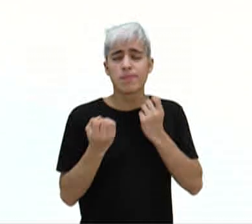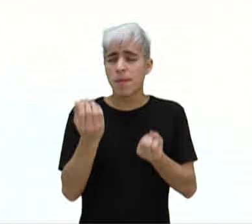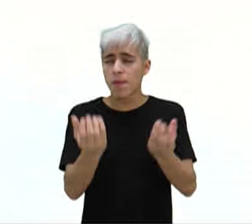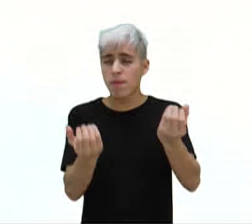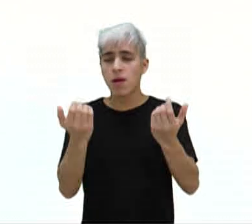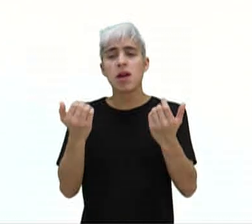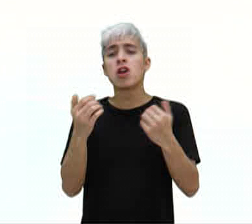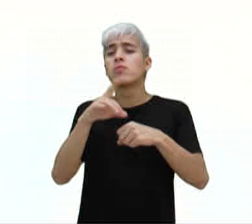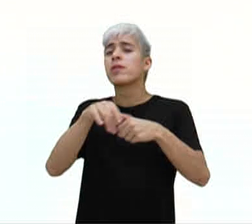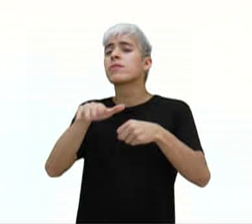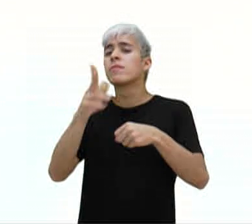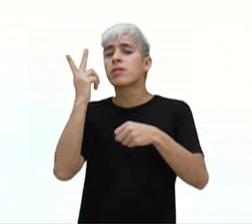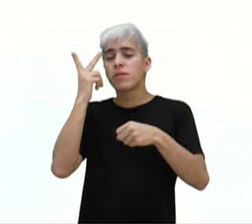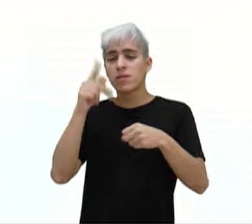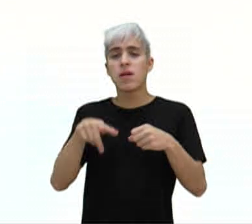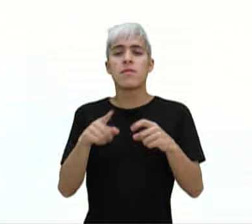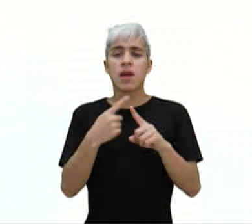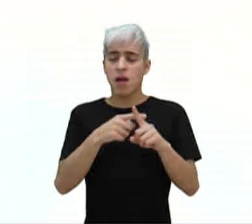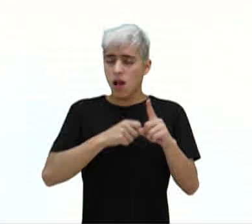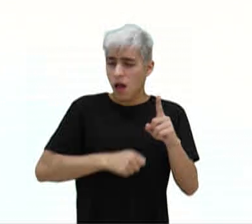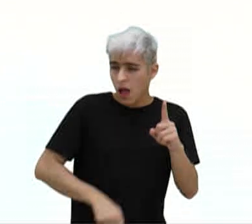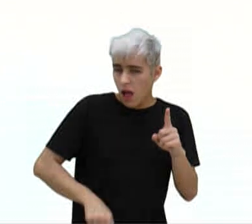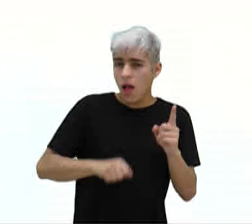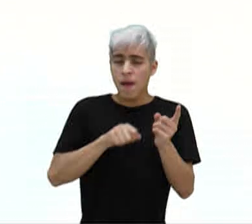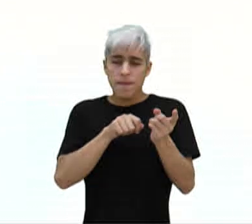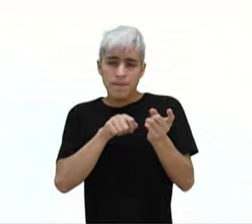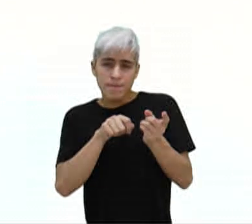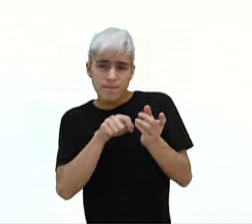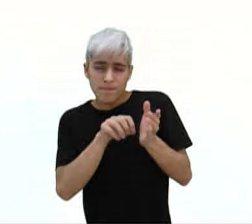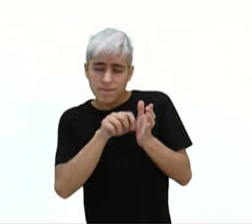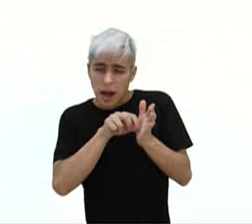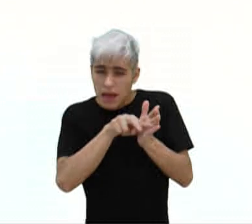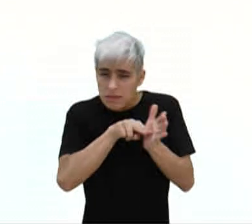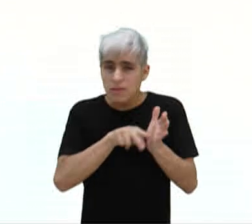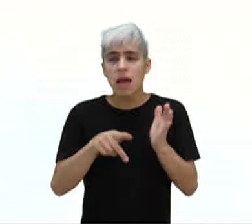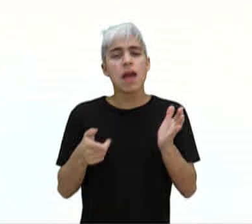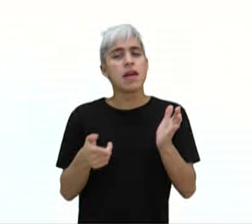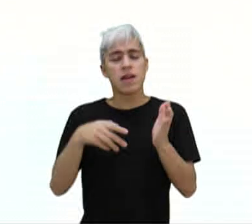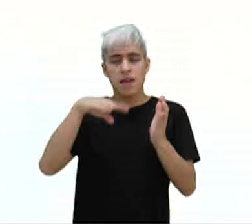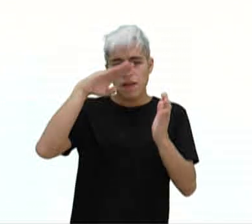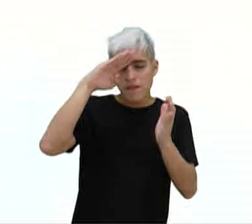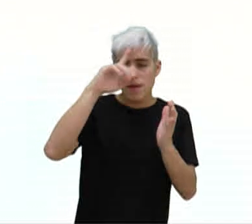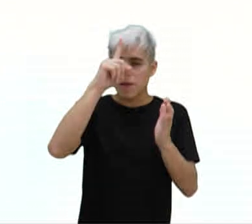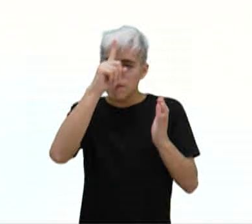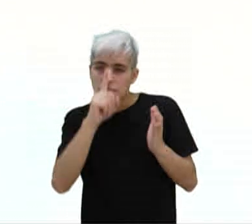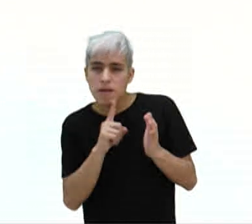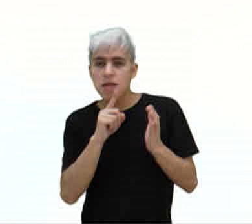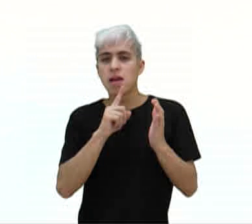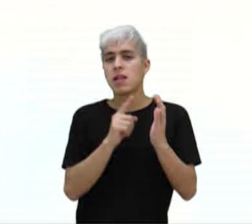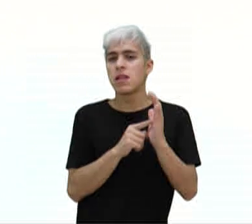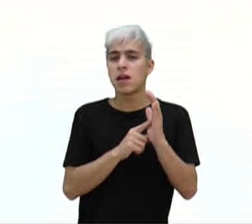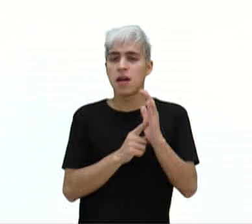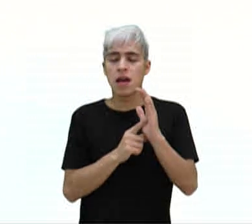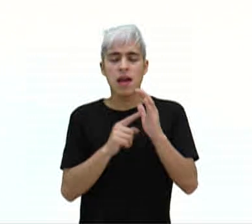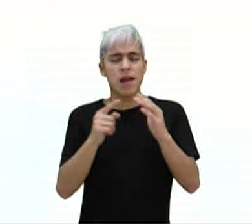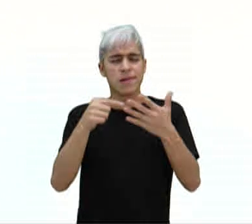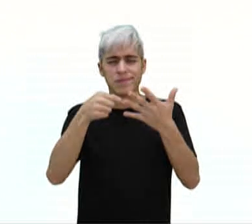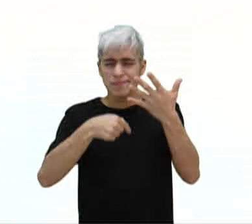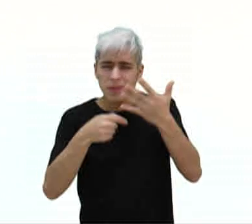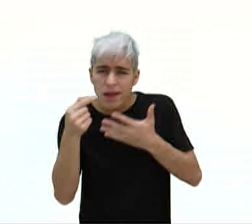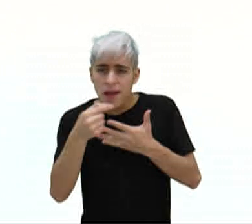comuns são disenteria bacteriana, cólera, febre amarela, malária, hepatite A,